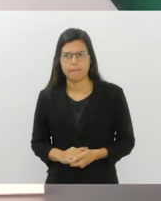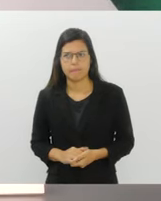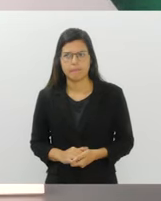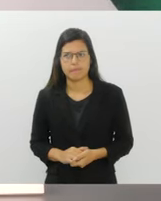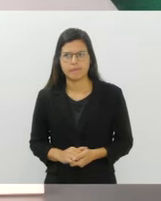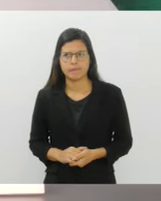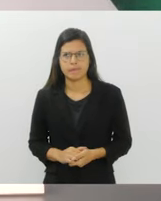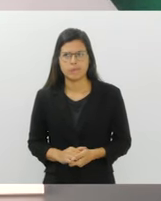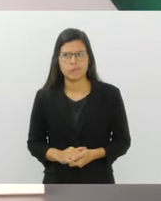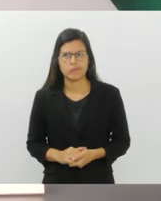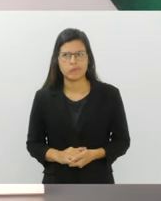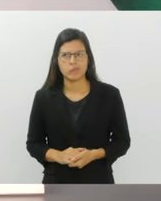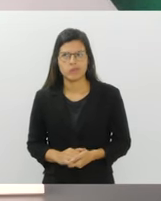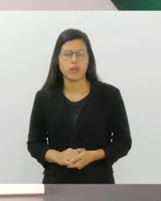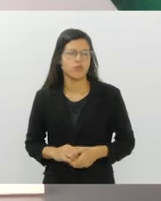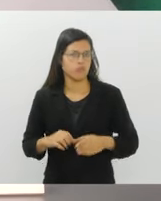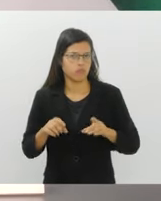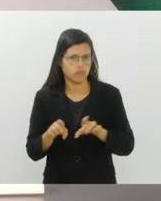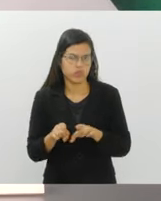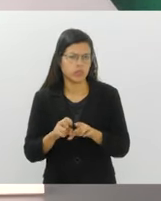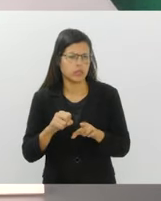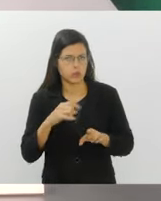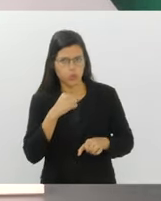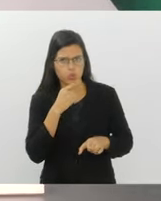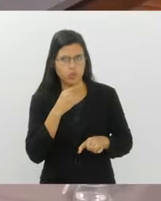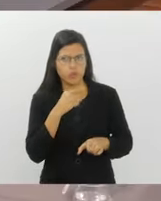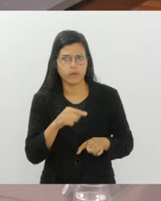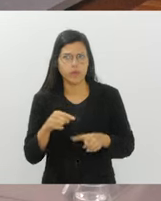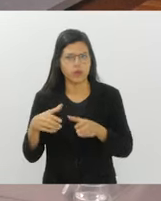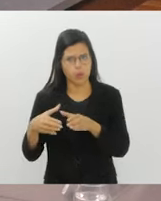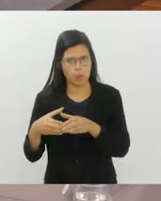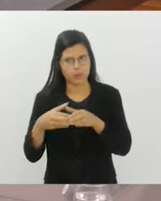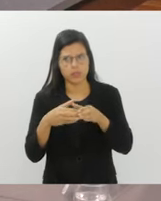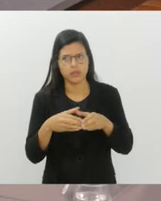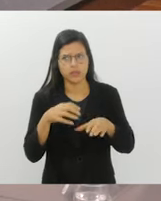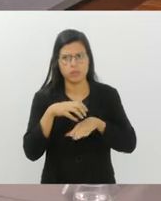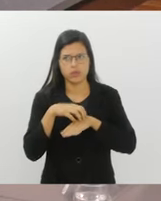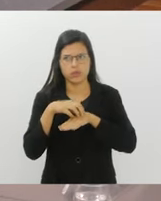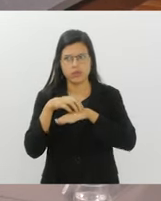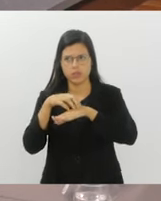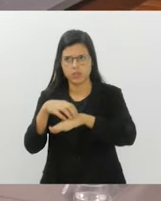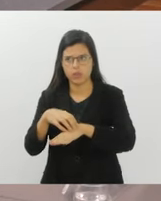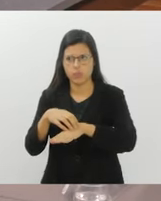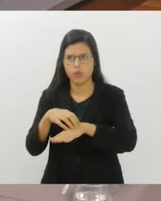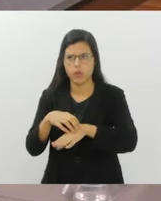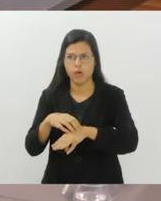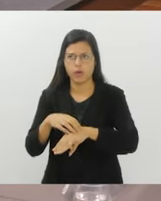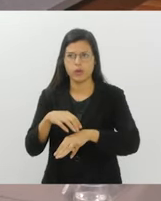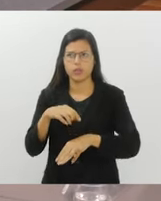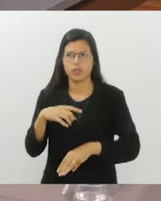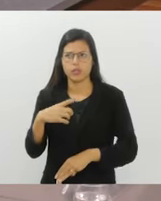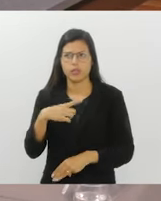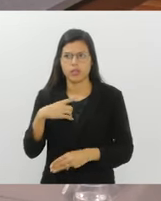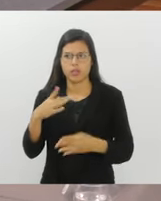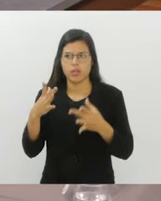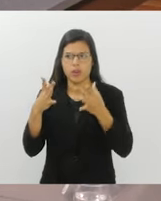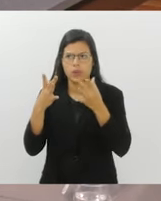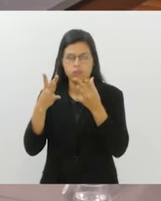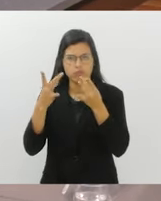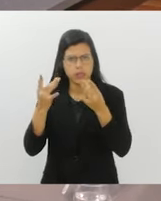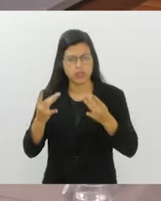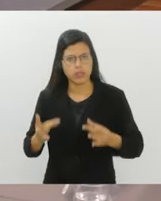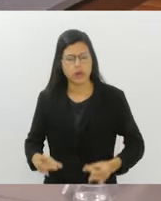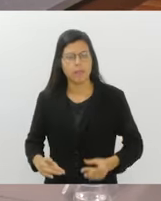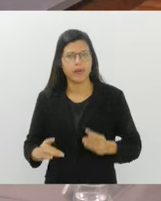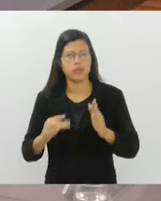da frente parlamentar, bem como da comissão de transporte. Aí já está num detalhamento de planilha